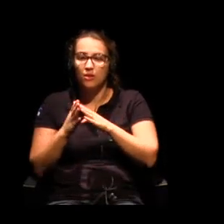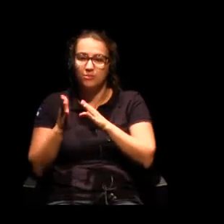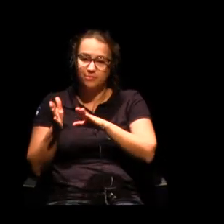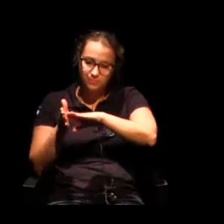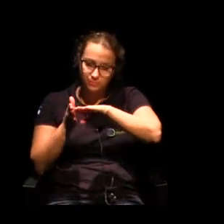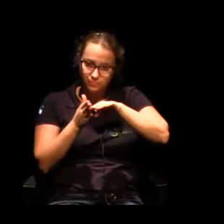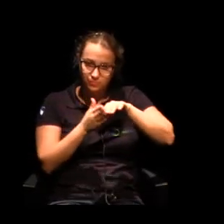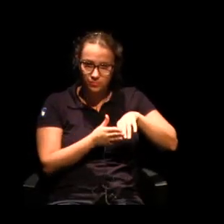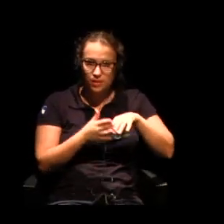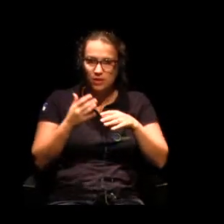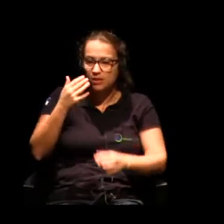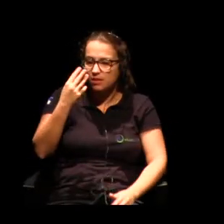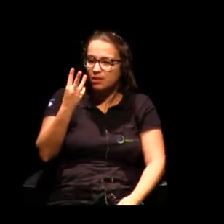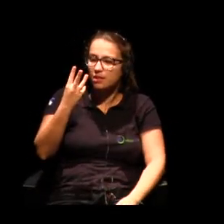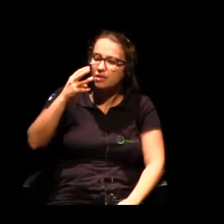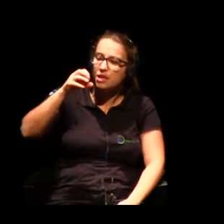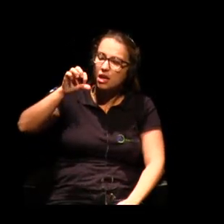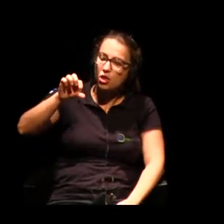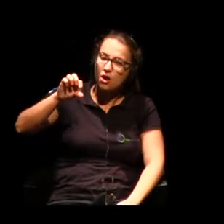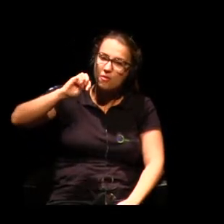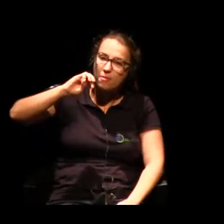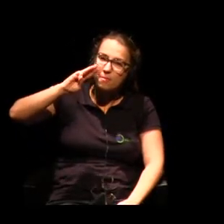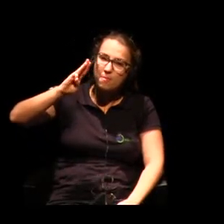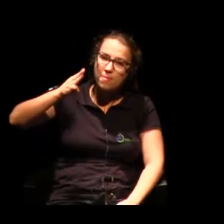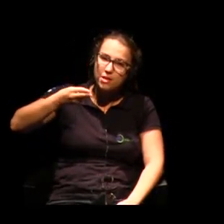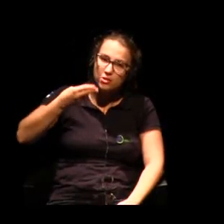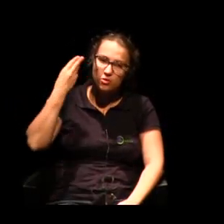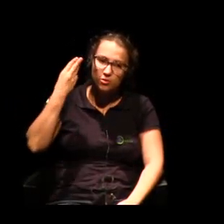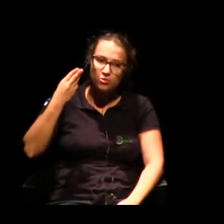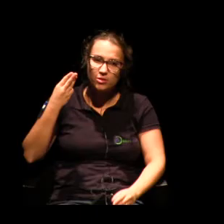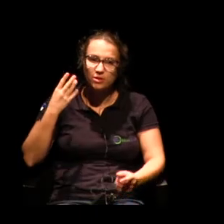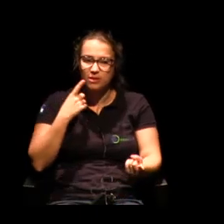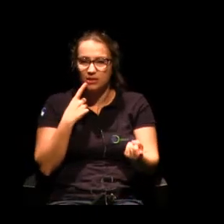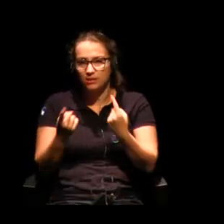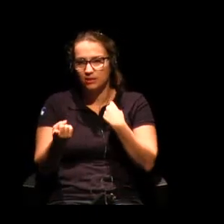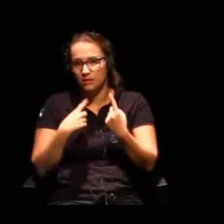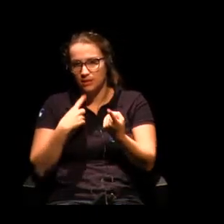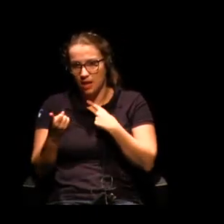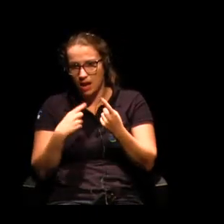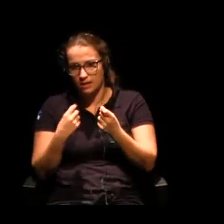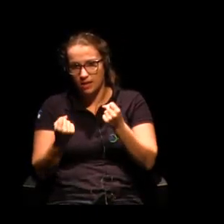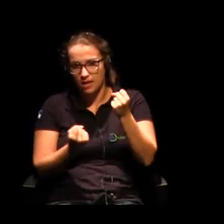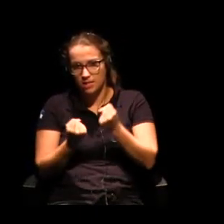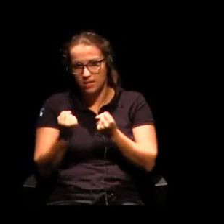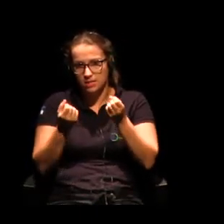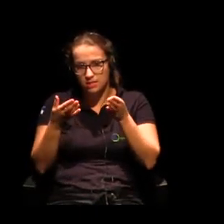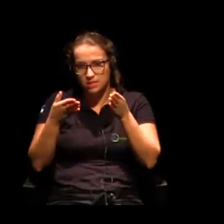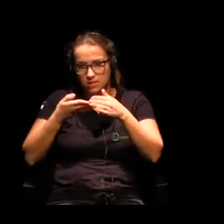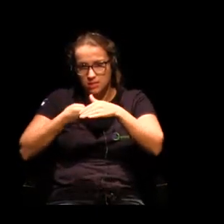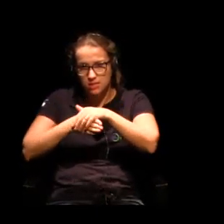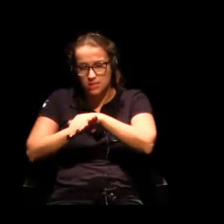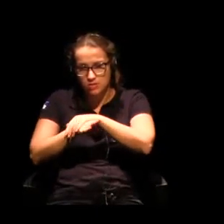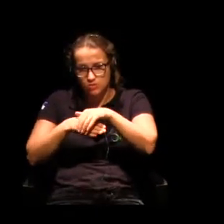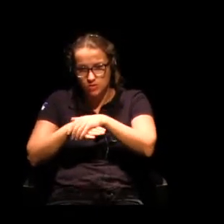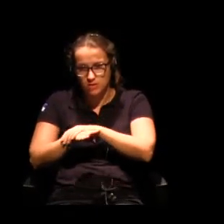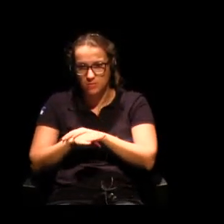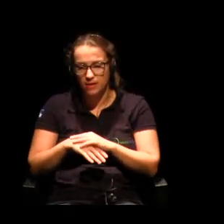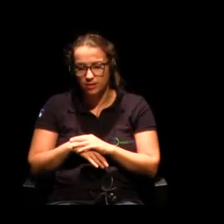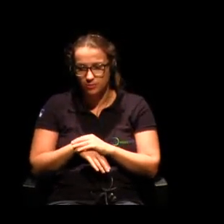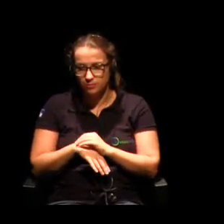Agora, a seguir, há 39 milhões de acres de estradas e